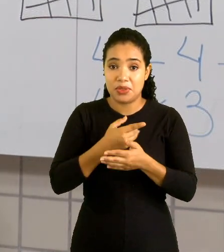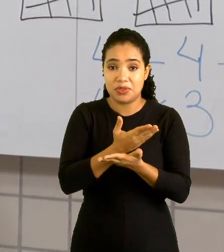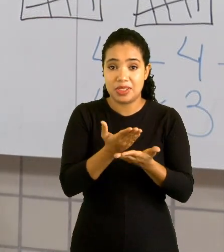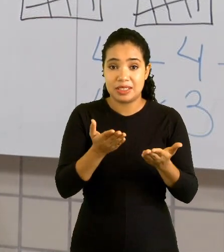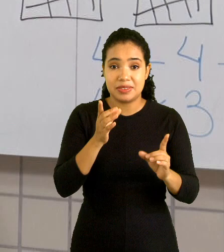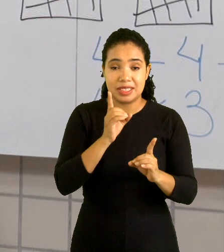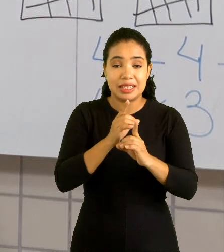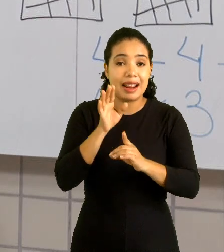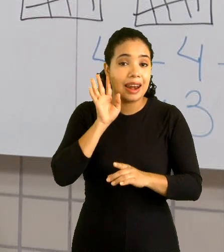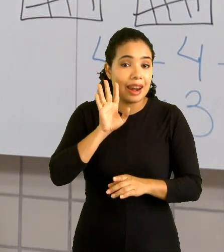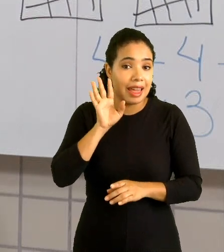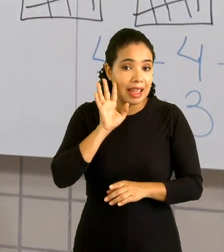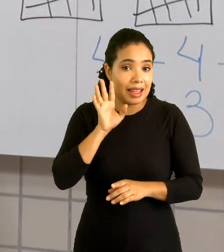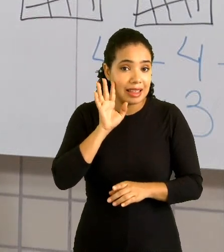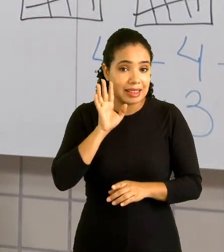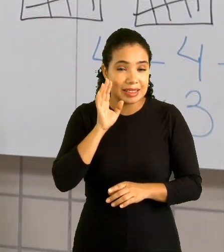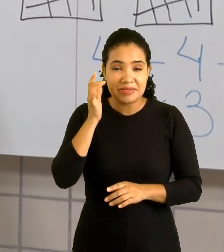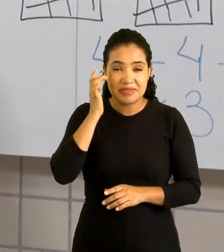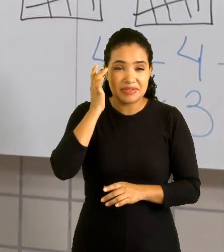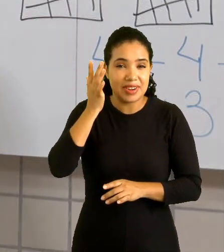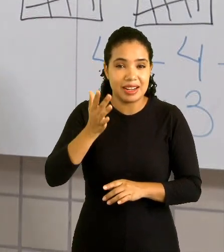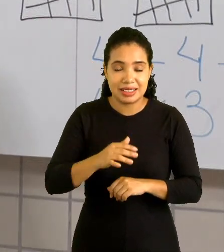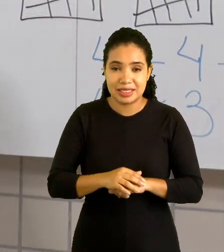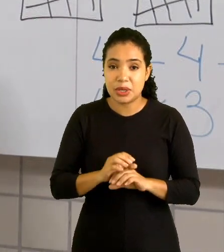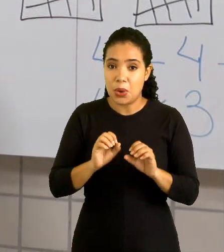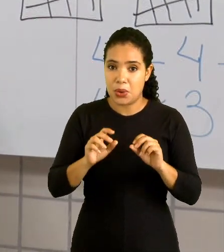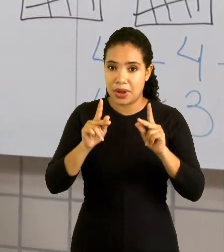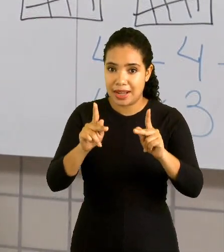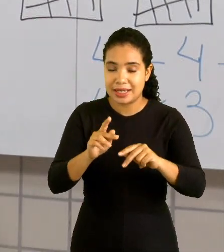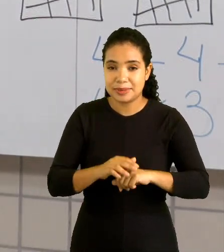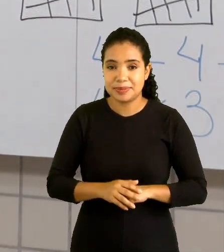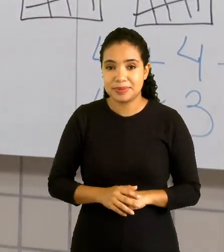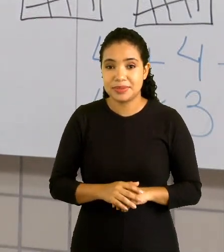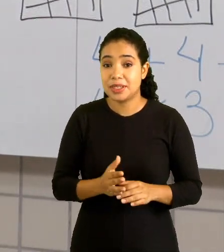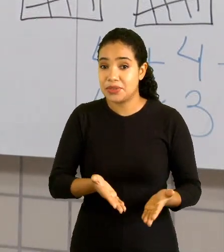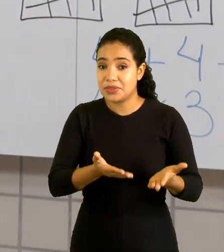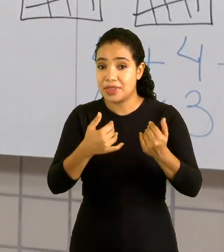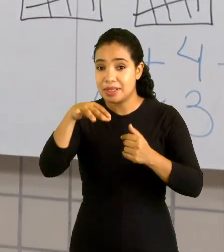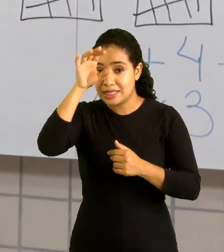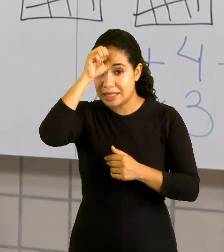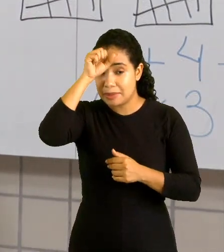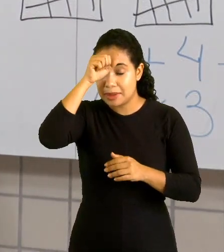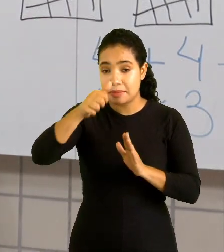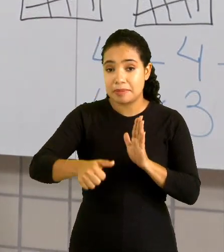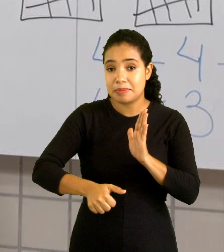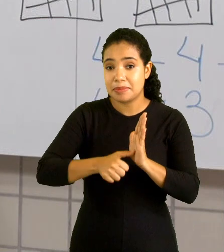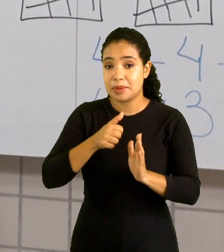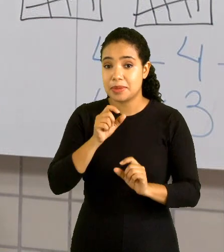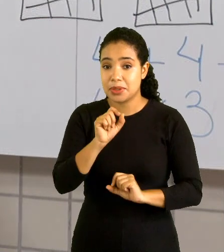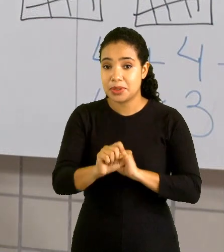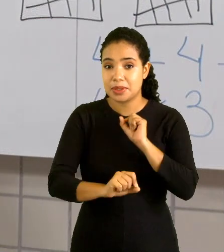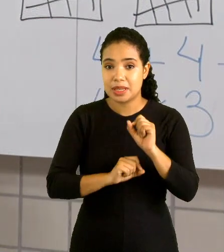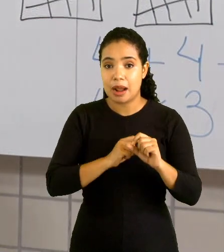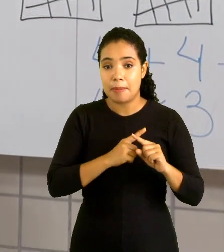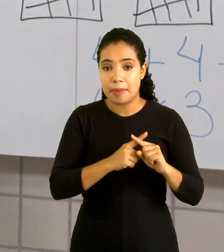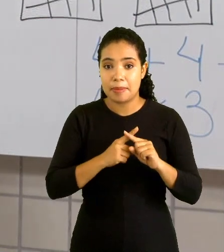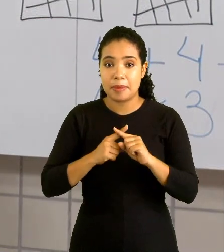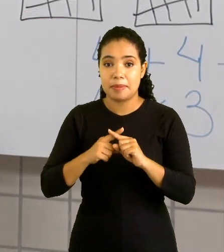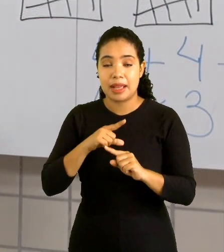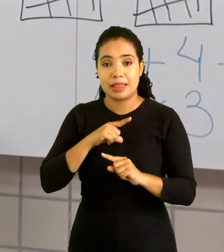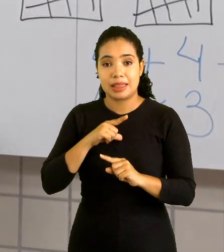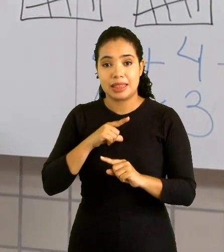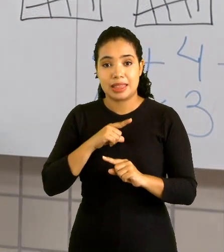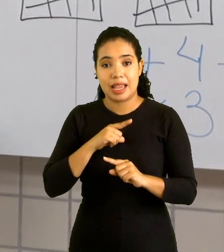achar legal e vai achar super fácil, ok? Vamos aprender. Primeiro, nós vamos aprender que a multiplicação, nós